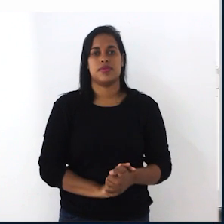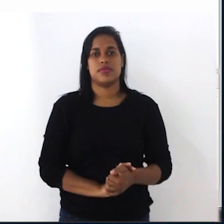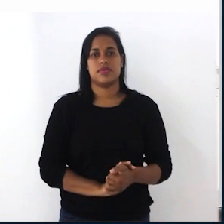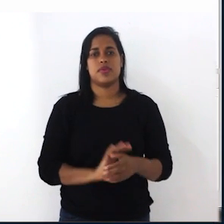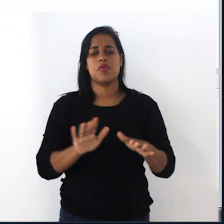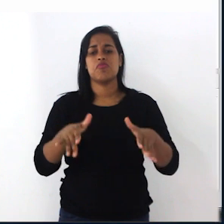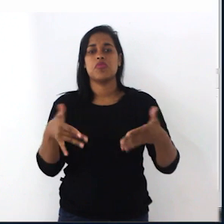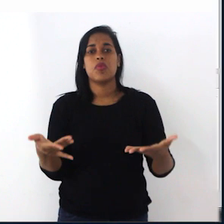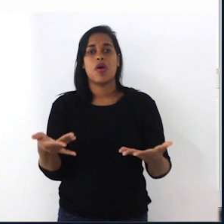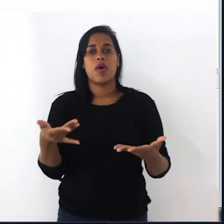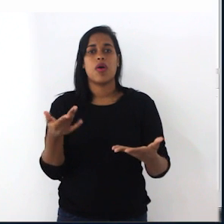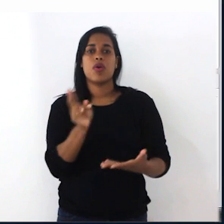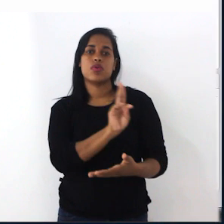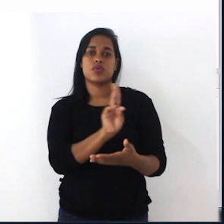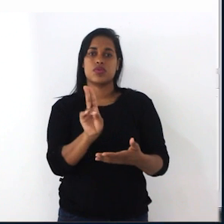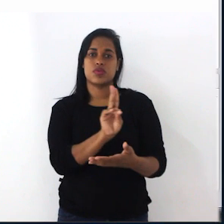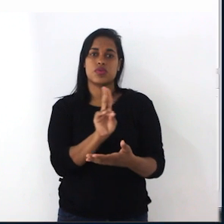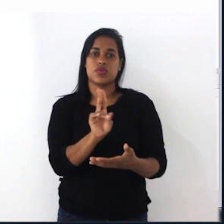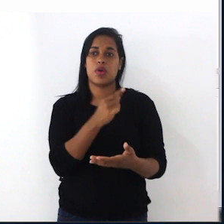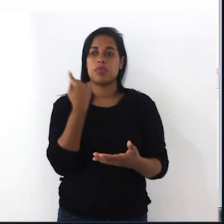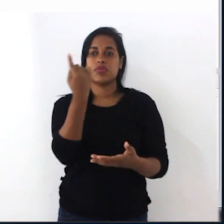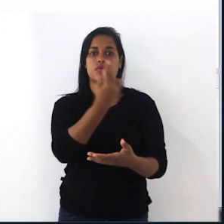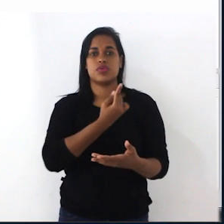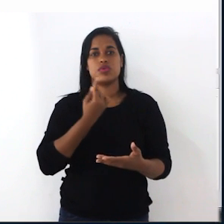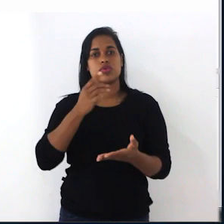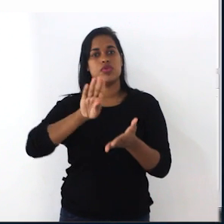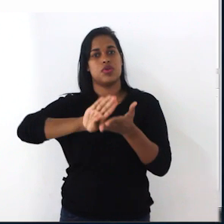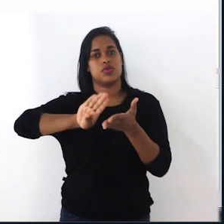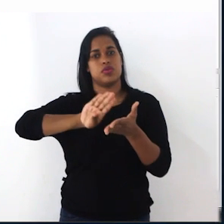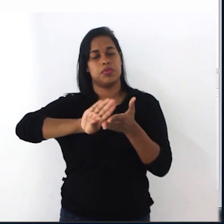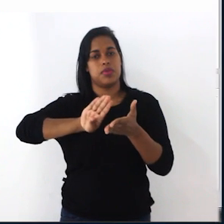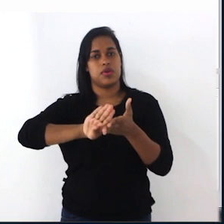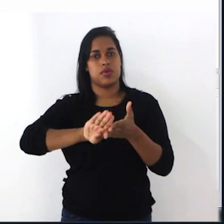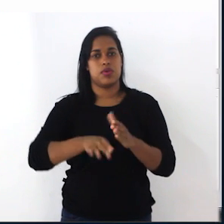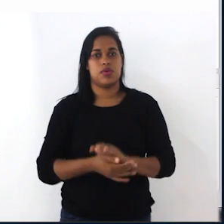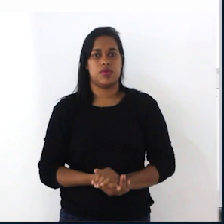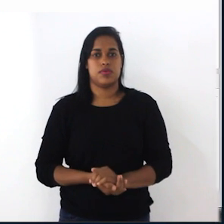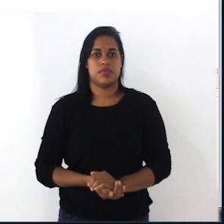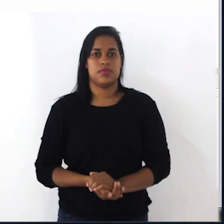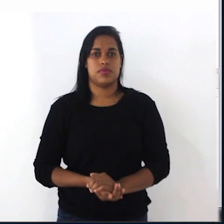E qual vai ser o nome do nosso banco?